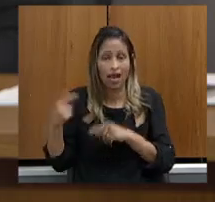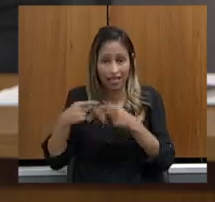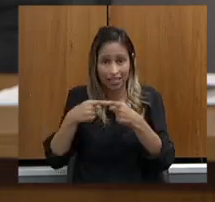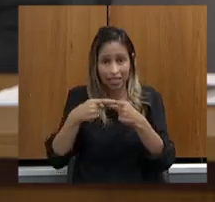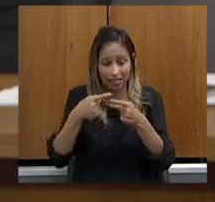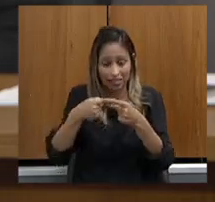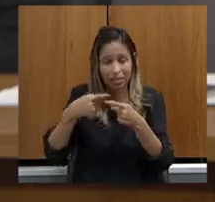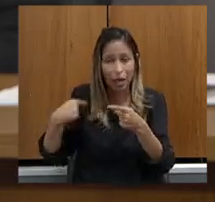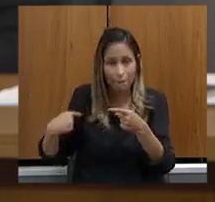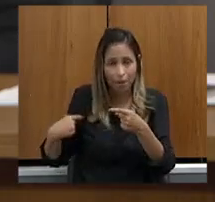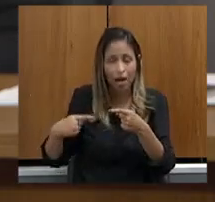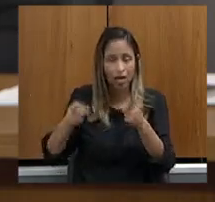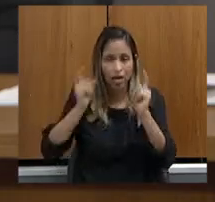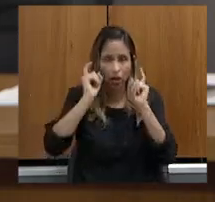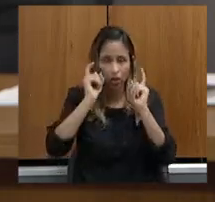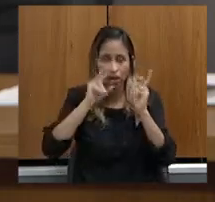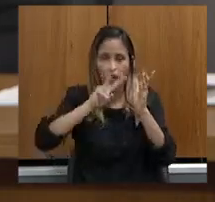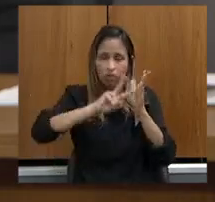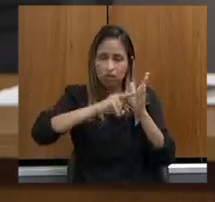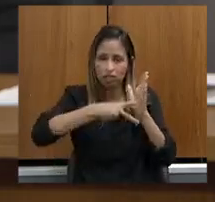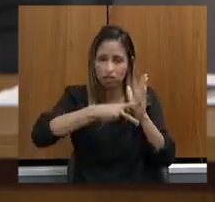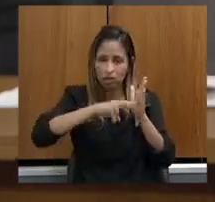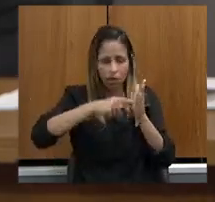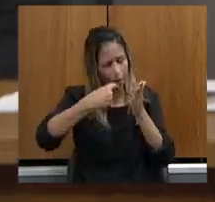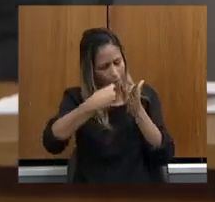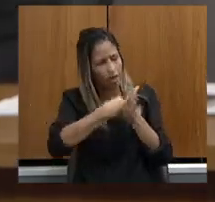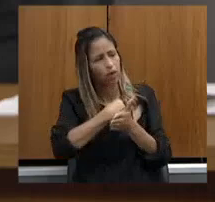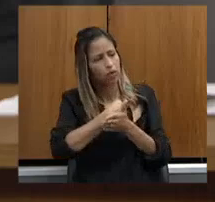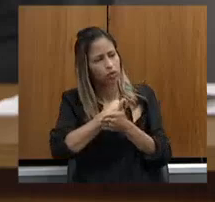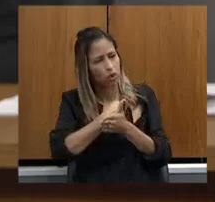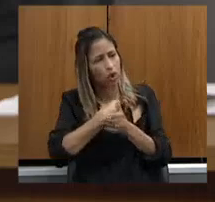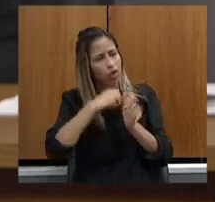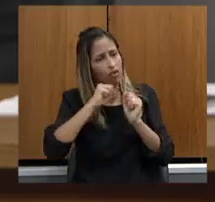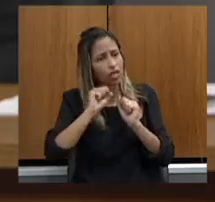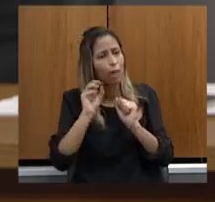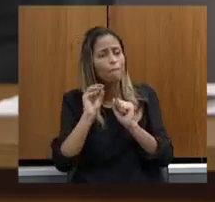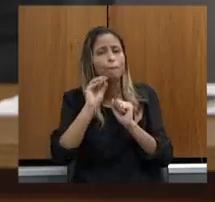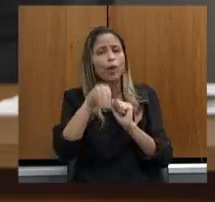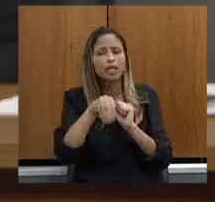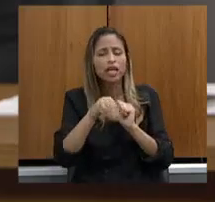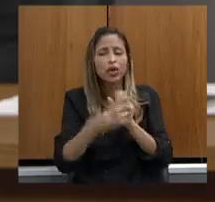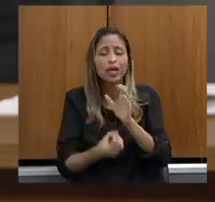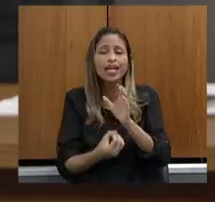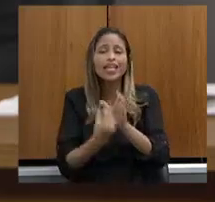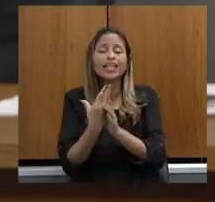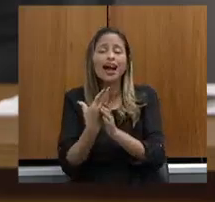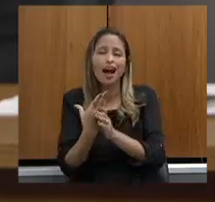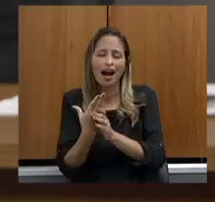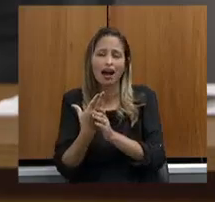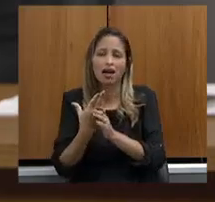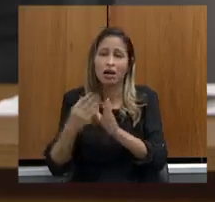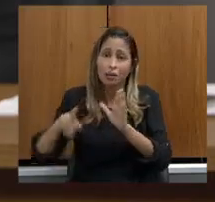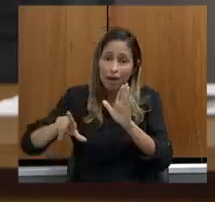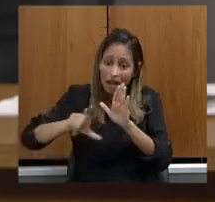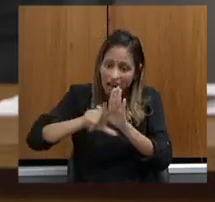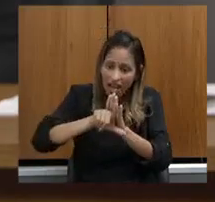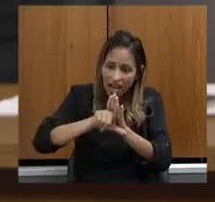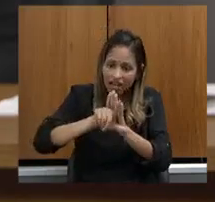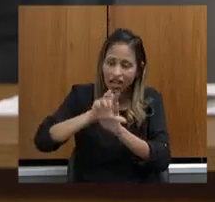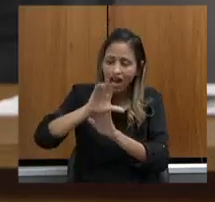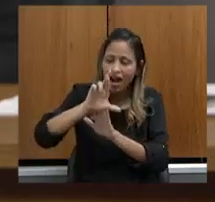estivemos reunidos me perguntou se a gente não poderia então criar um instrumento legal de